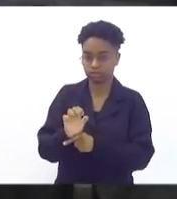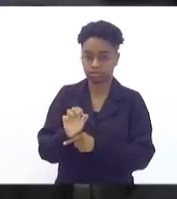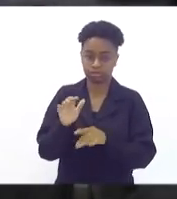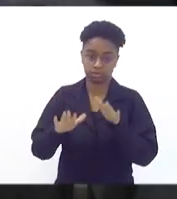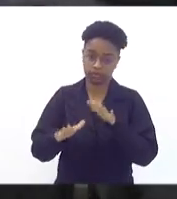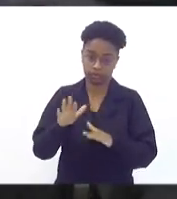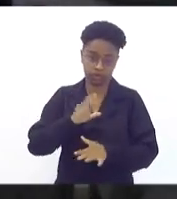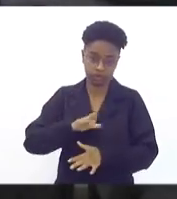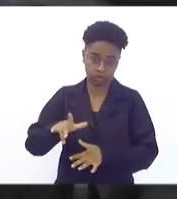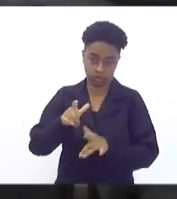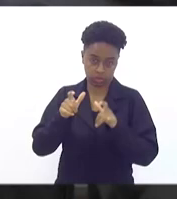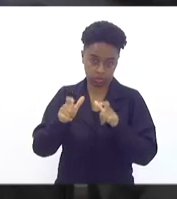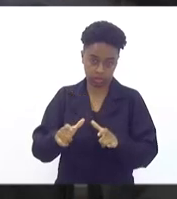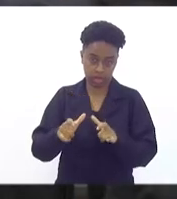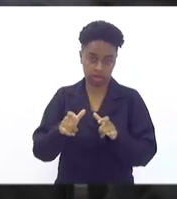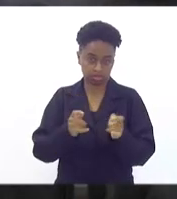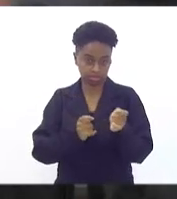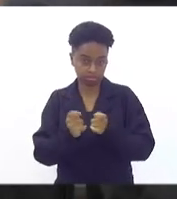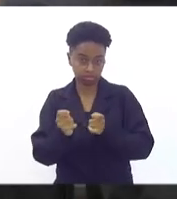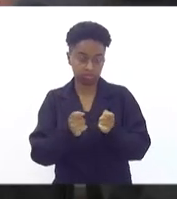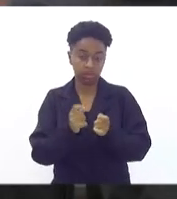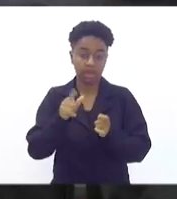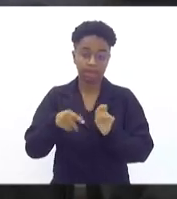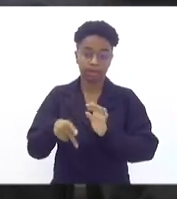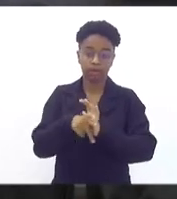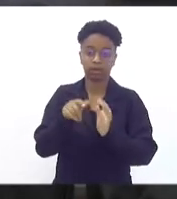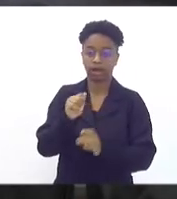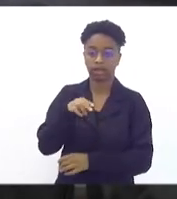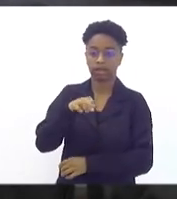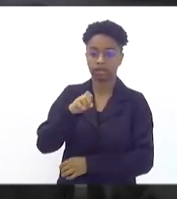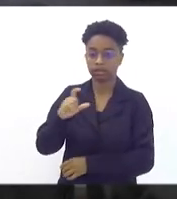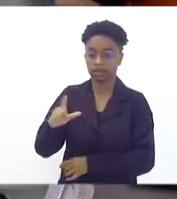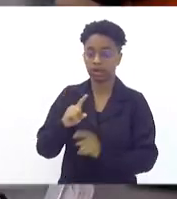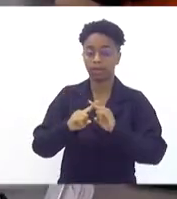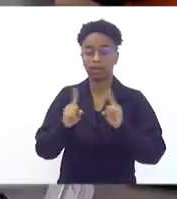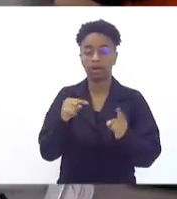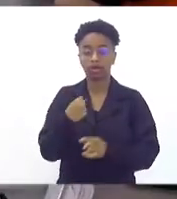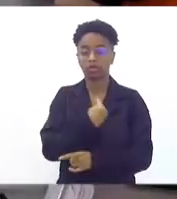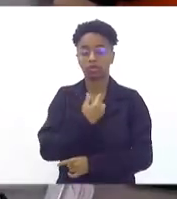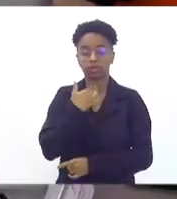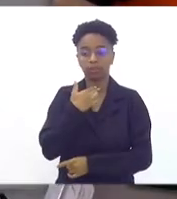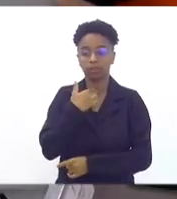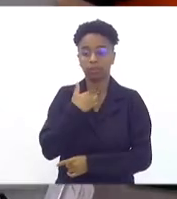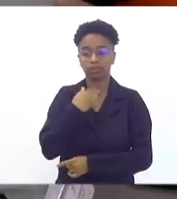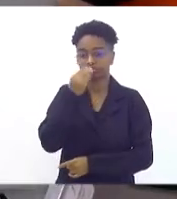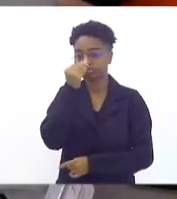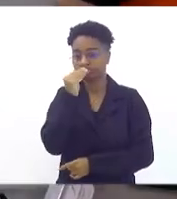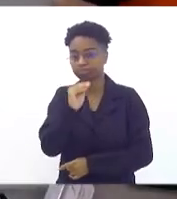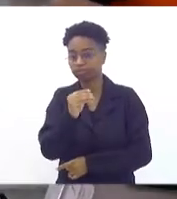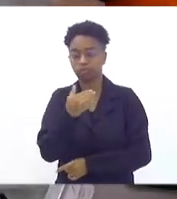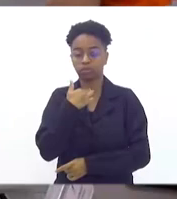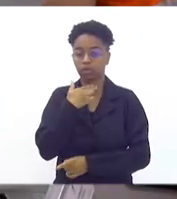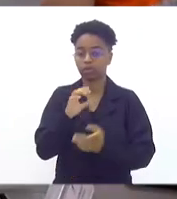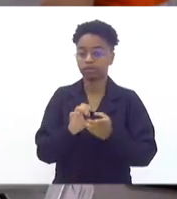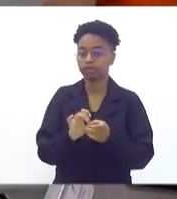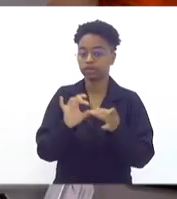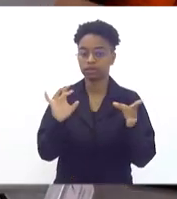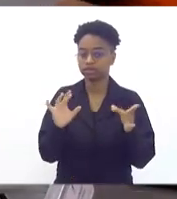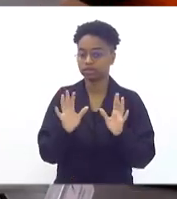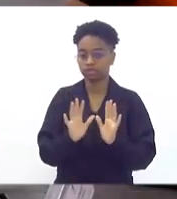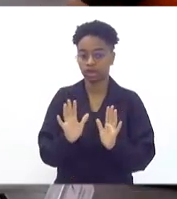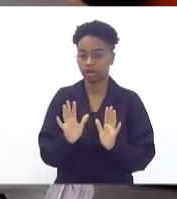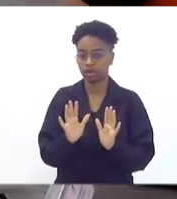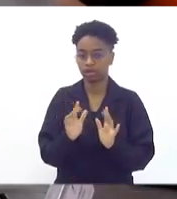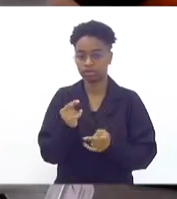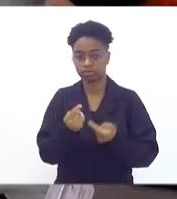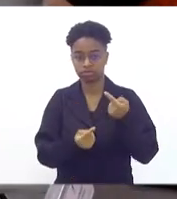o órgão regulador porque a regulação é pela anel nós não podemos deixar não podemos abrir mão aqui senhor presidente de